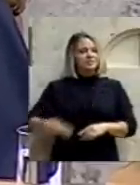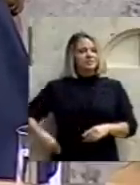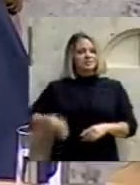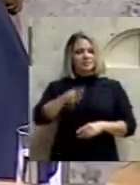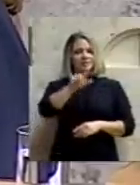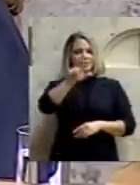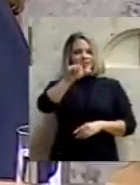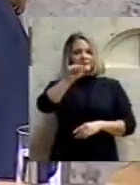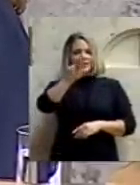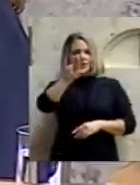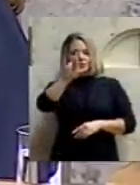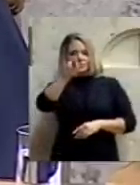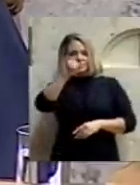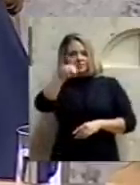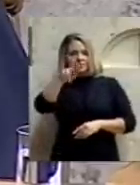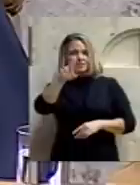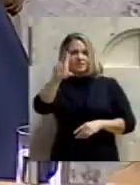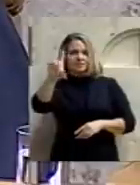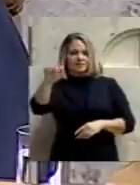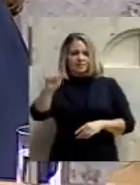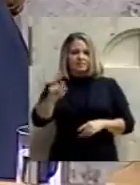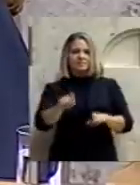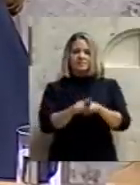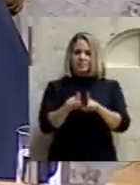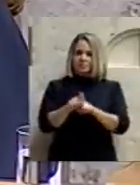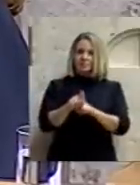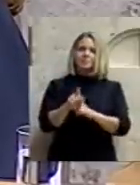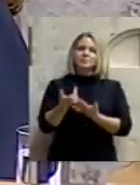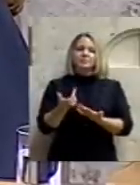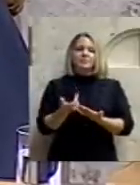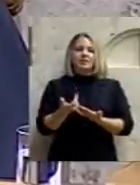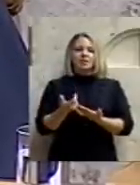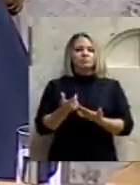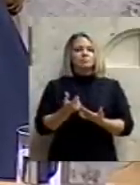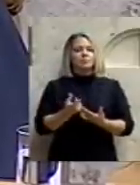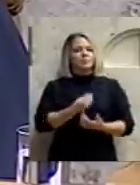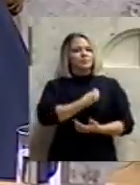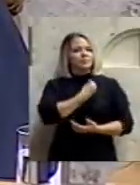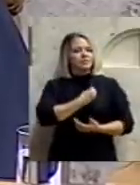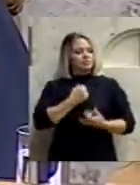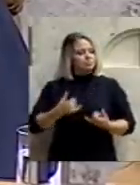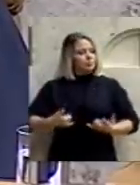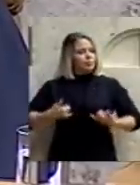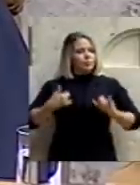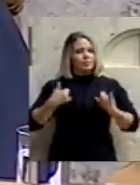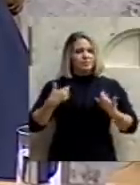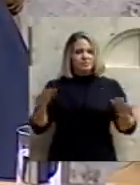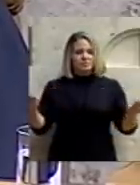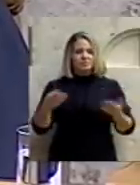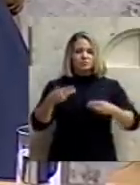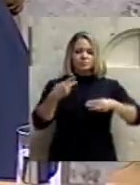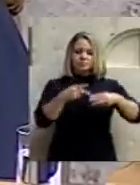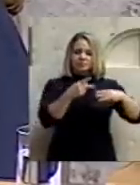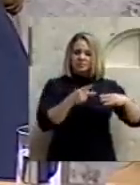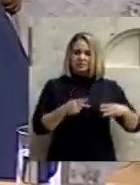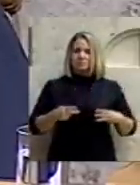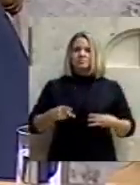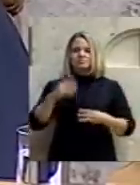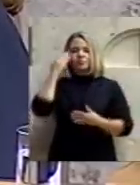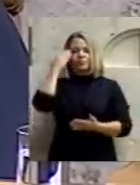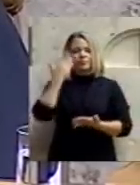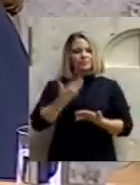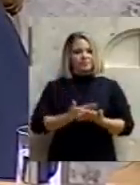do Superior Tribunal de Justiça. Honrado e orgulhoso, o Ministério Público confia em que